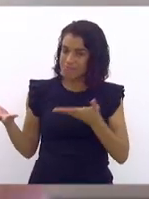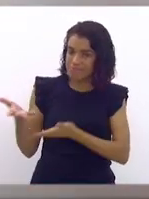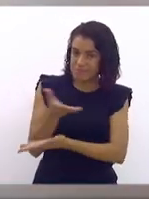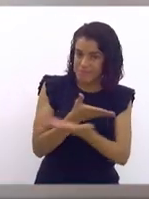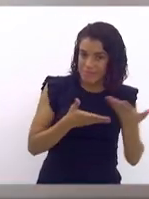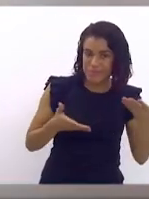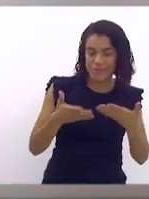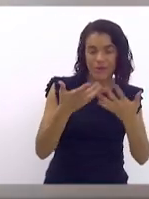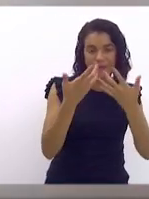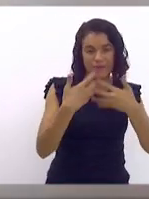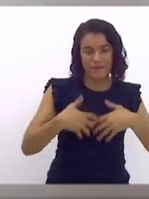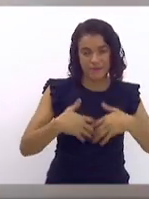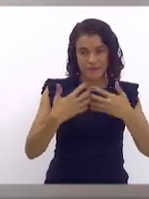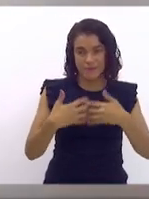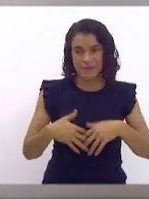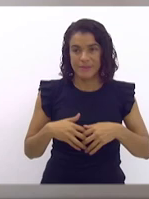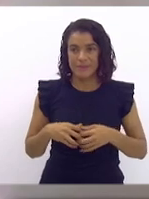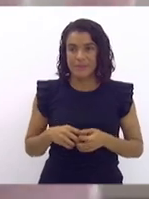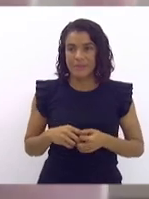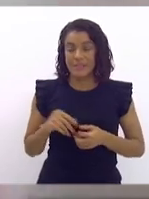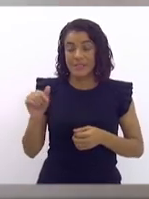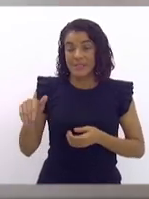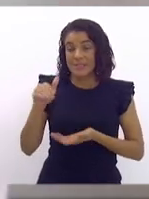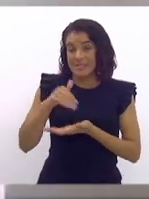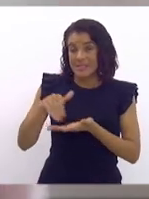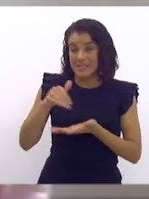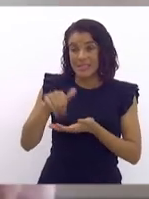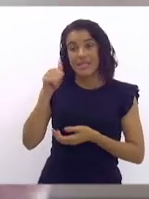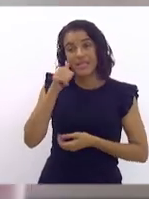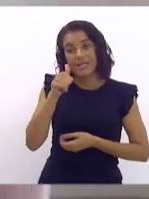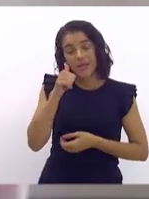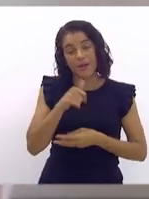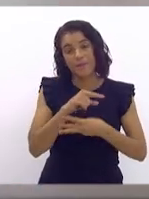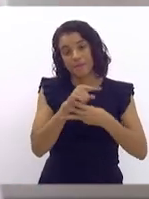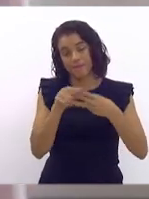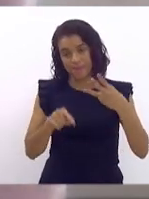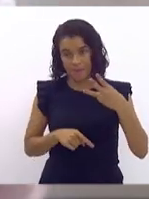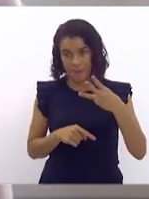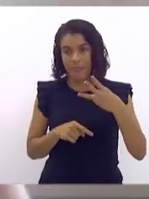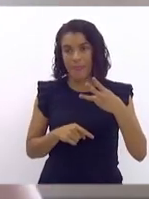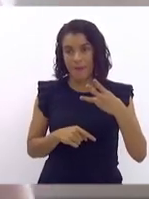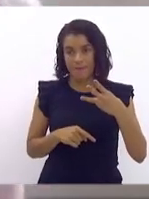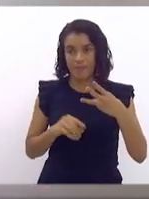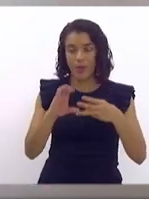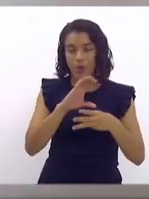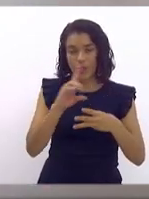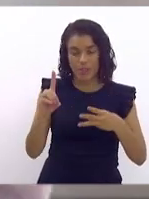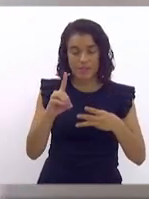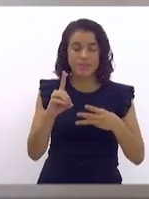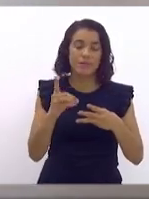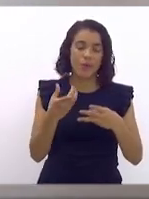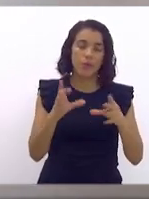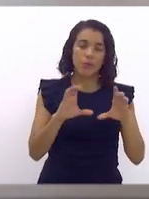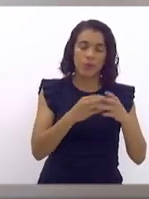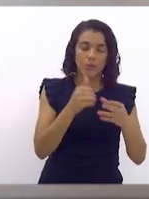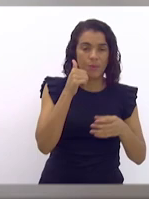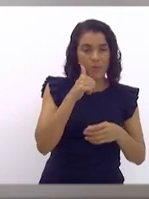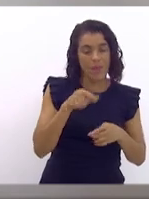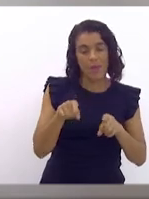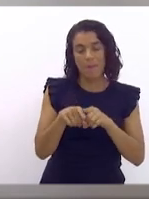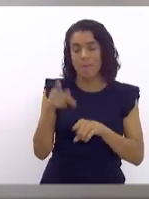do Departamento de Comissões da Câmara. Na Secretaria da Mulher, nós temos essas três estruturas, né? Coordenação da bancada, observatório e